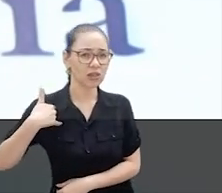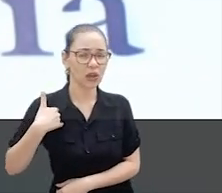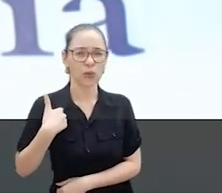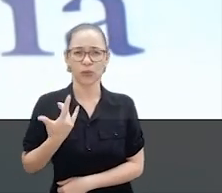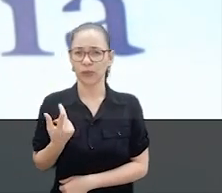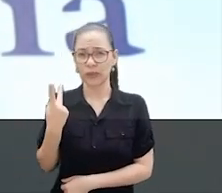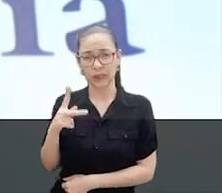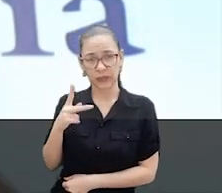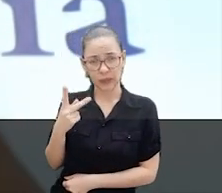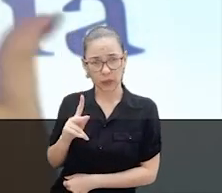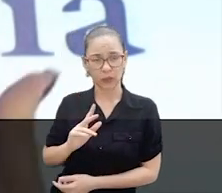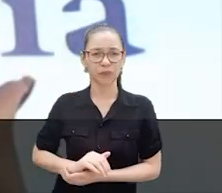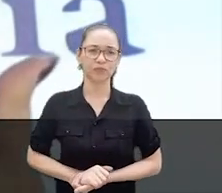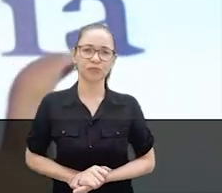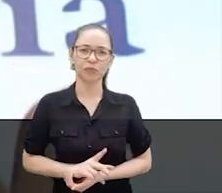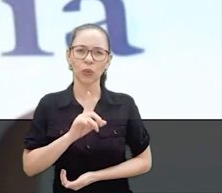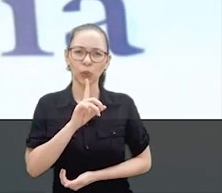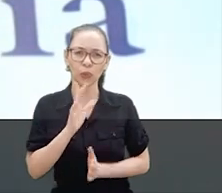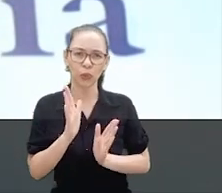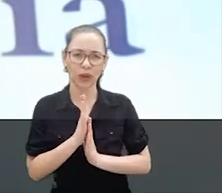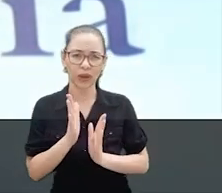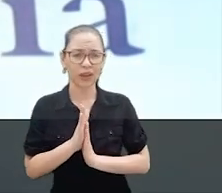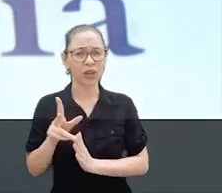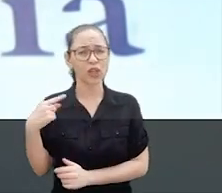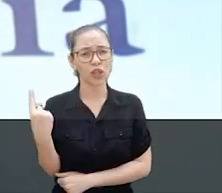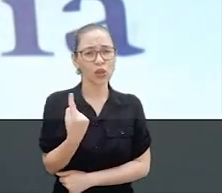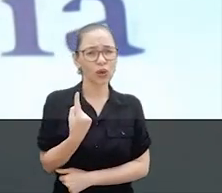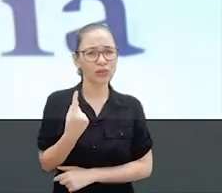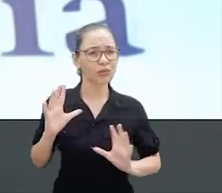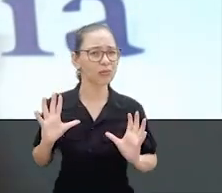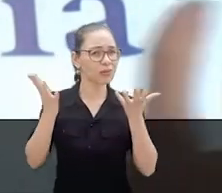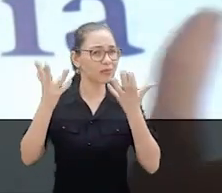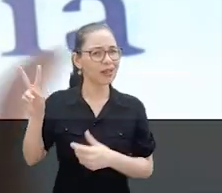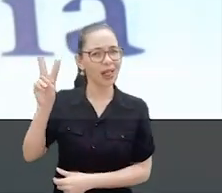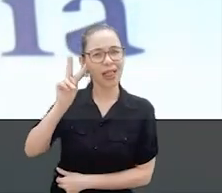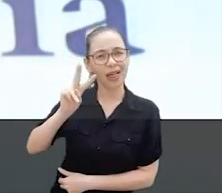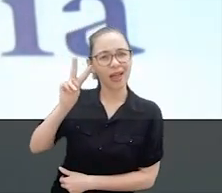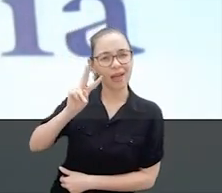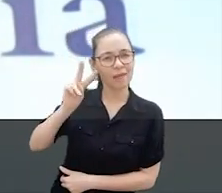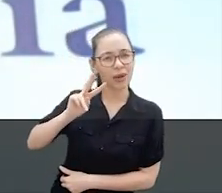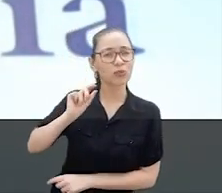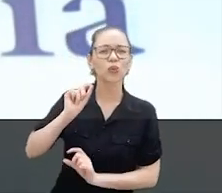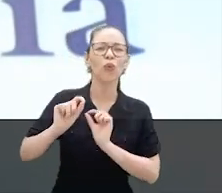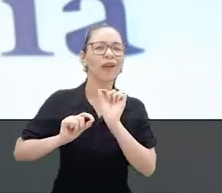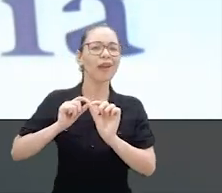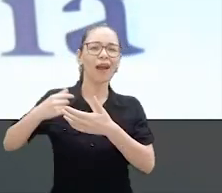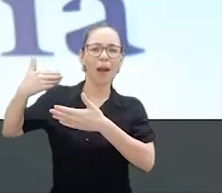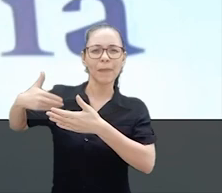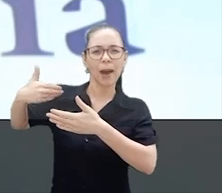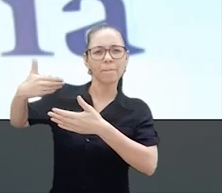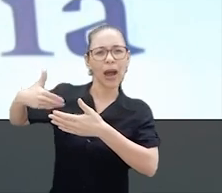nascimento, e aí a gente comemora esse dia lembrando, né, e repercutindo a